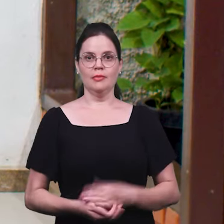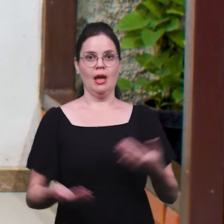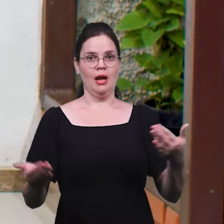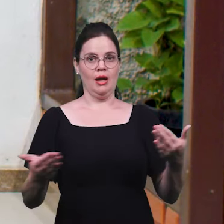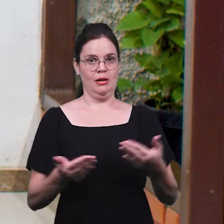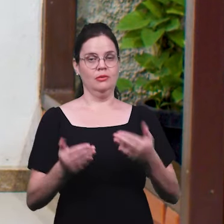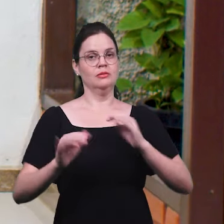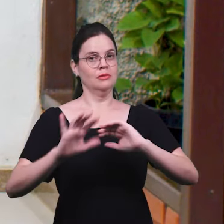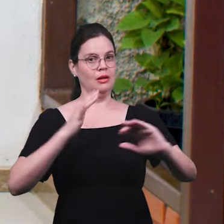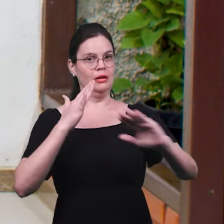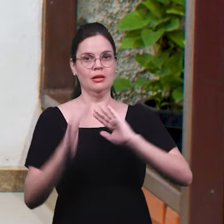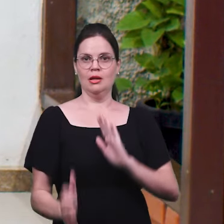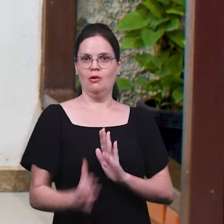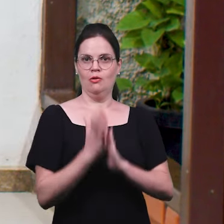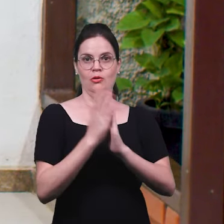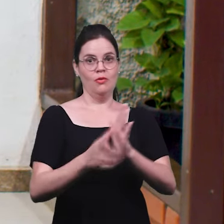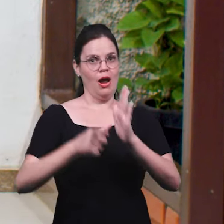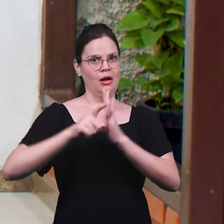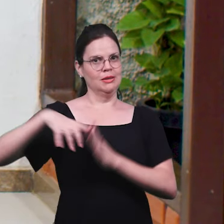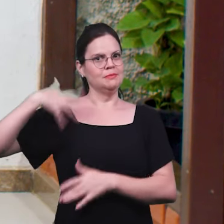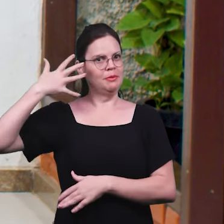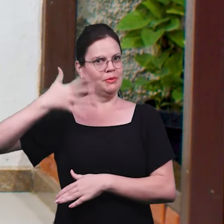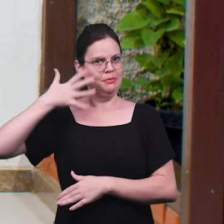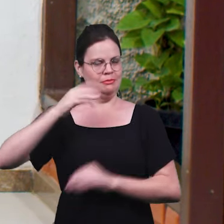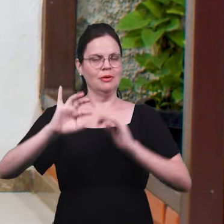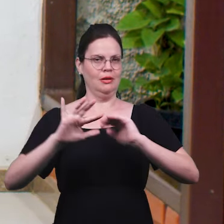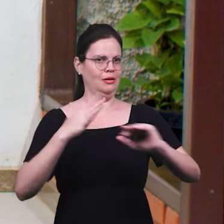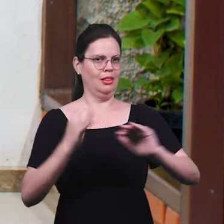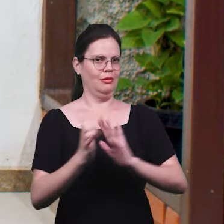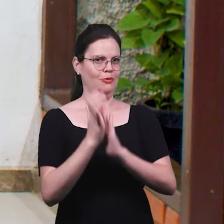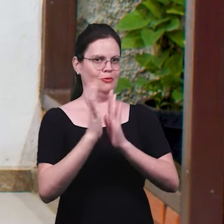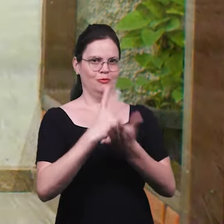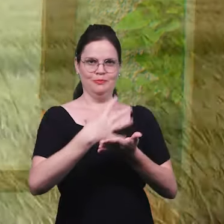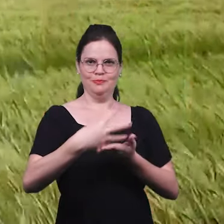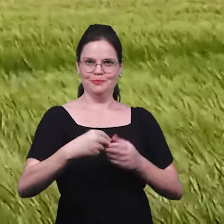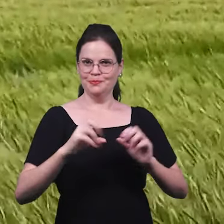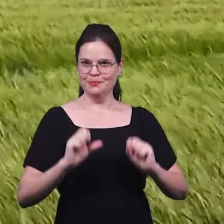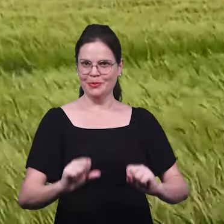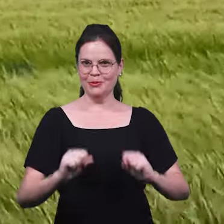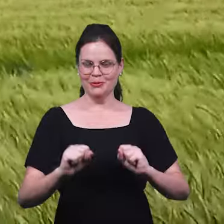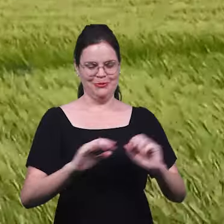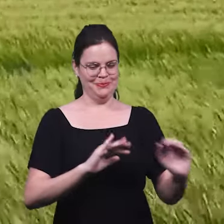Agora, nos preparamos para a palavra, vamos entoar um louvor ao Senhor.